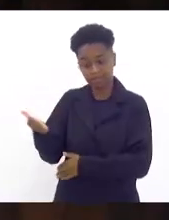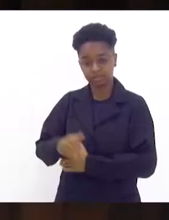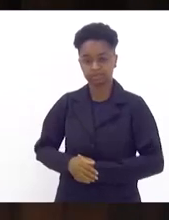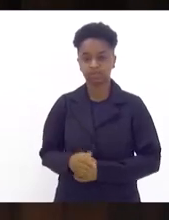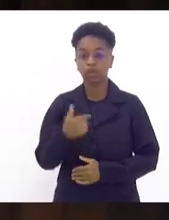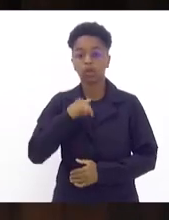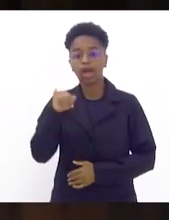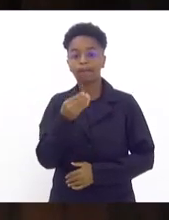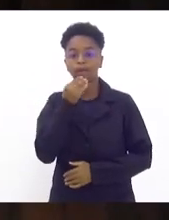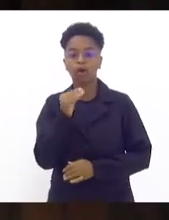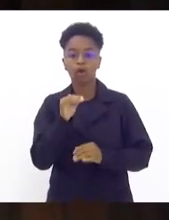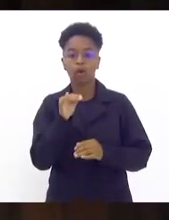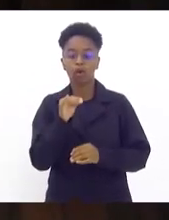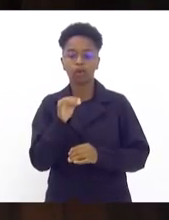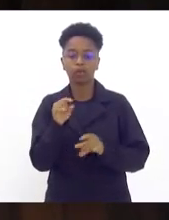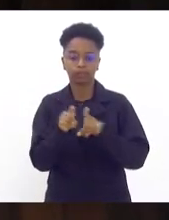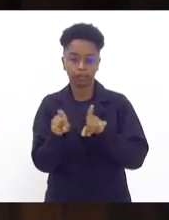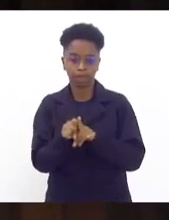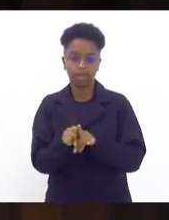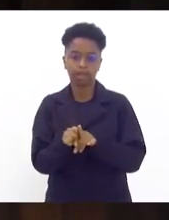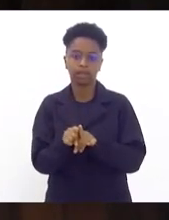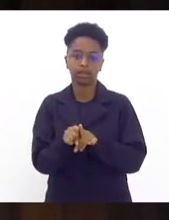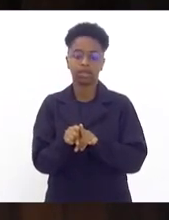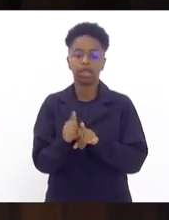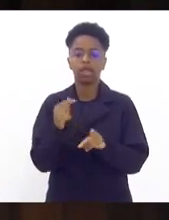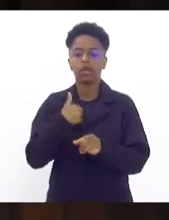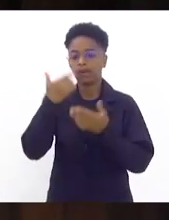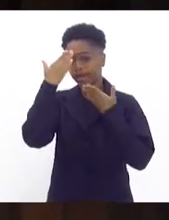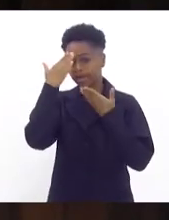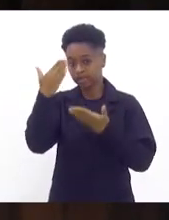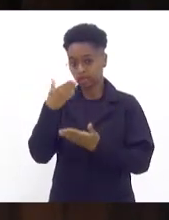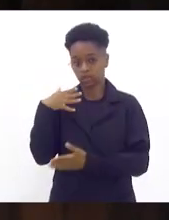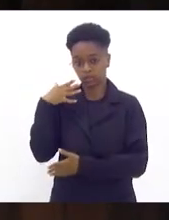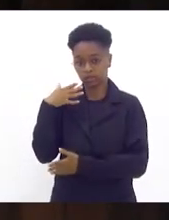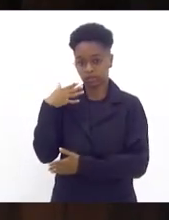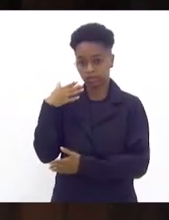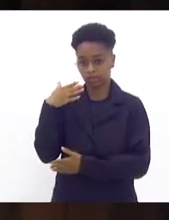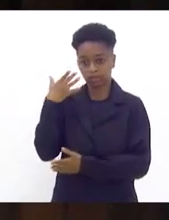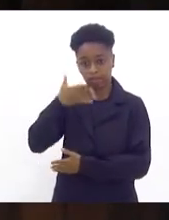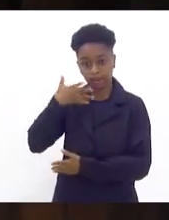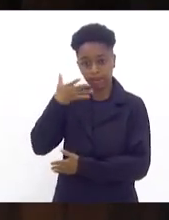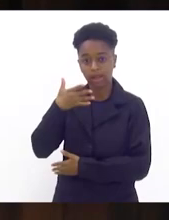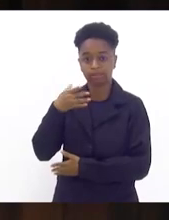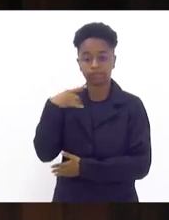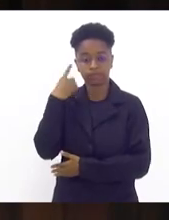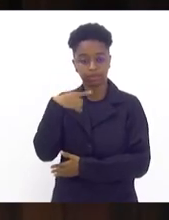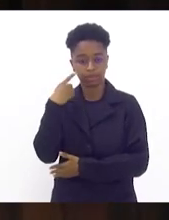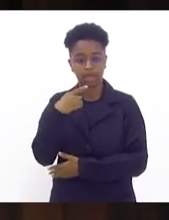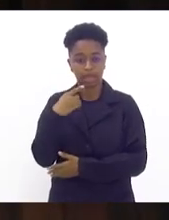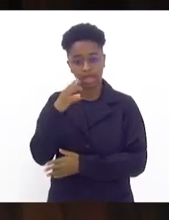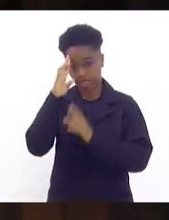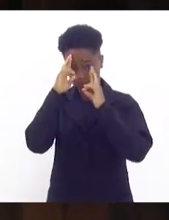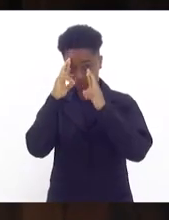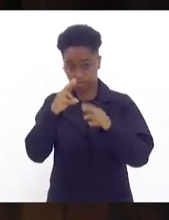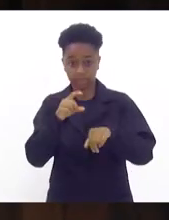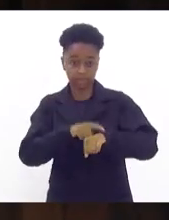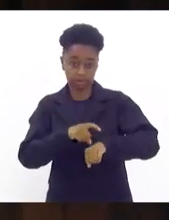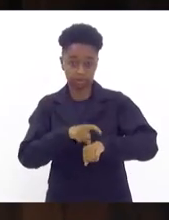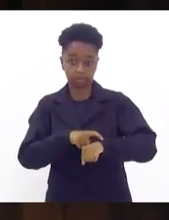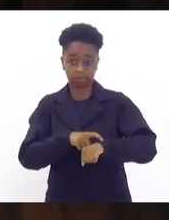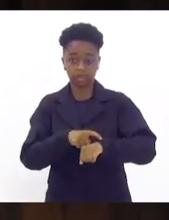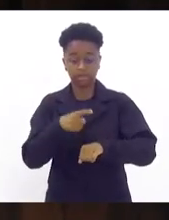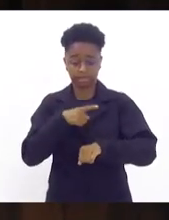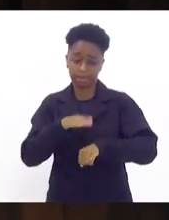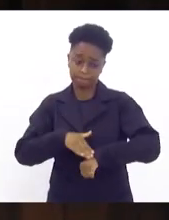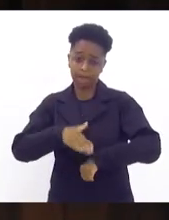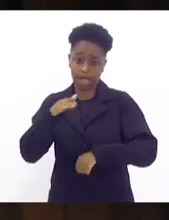a oportunidade, agradecendo as palavras do deputado, que usou do tempo regimental, que tem até mais tempo para Vossa Excelência, e